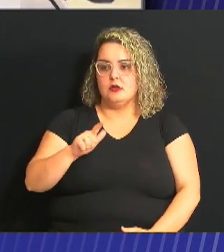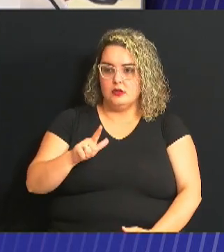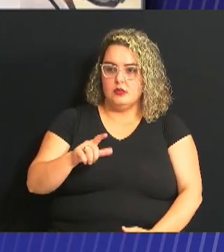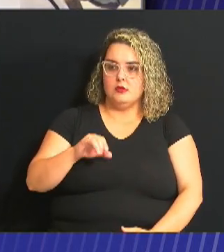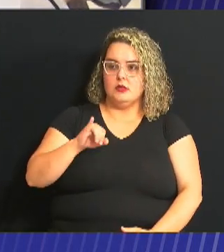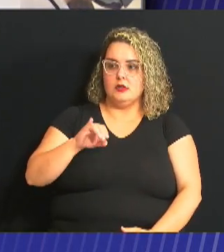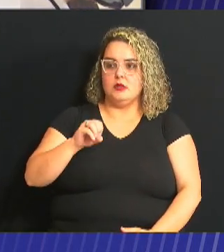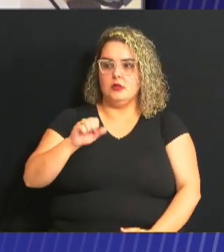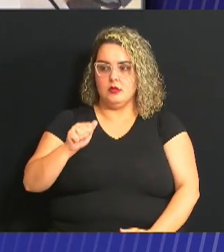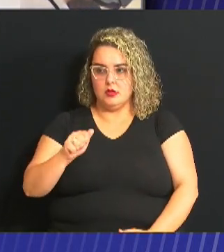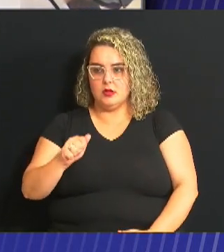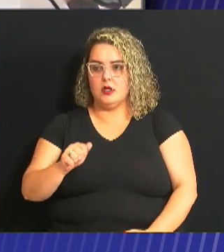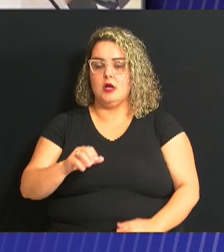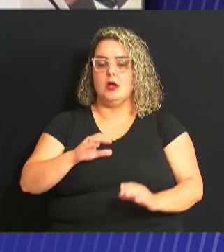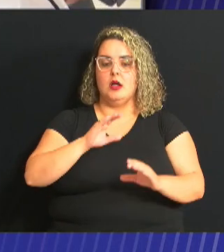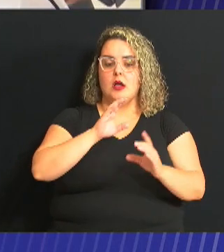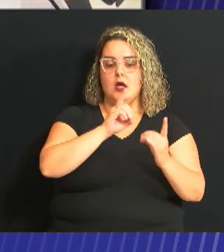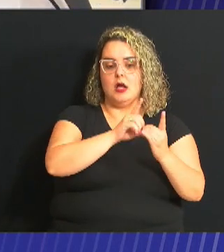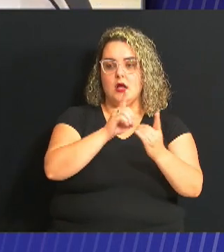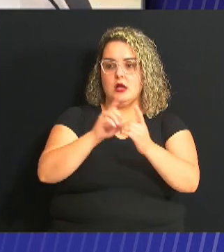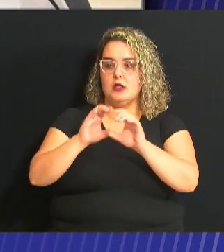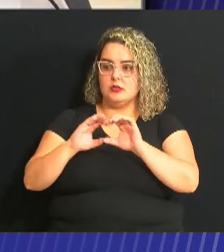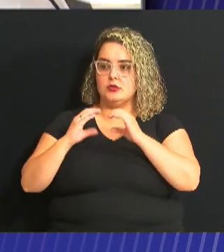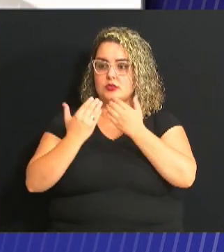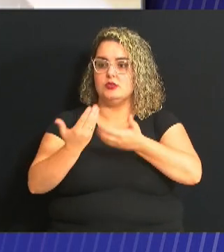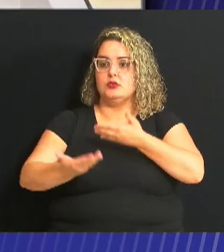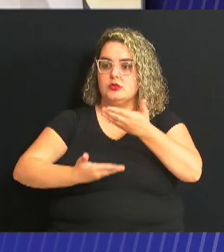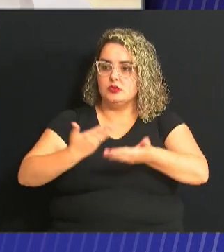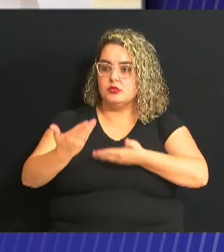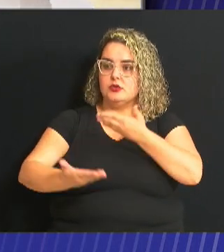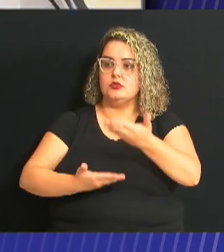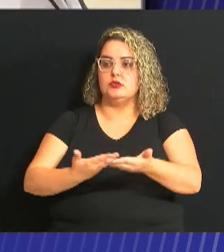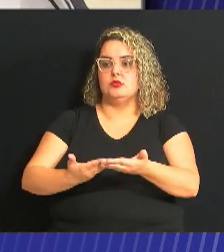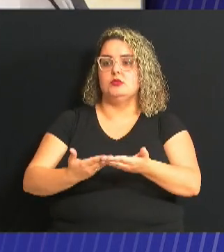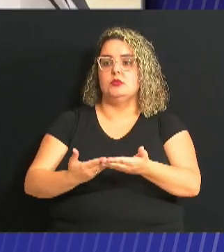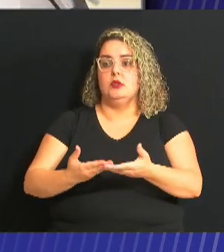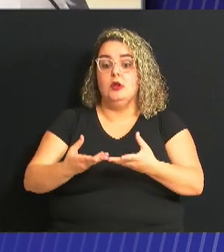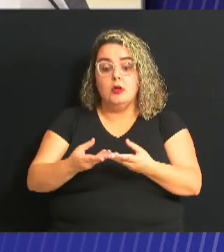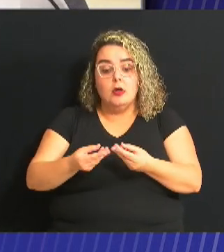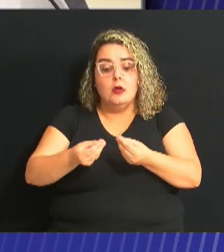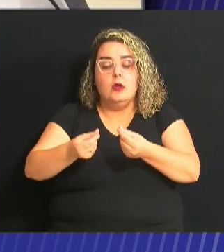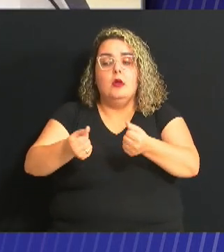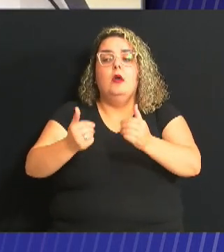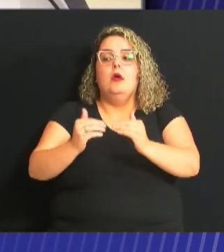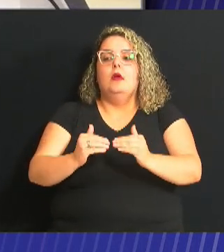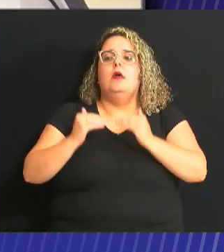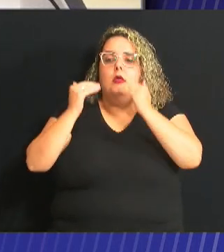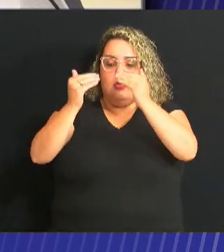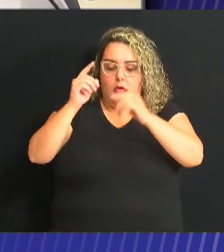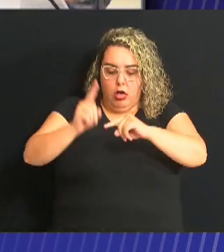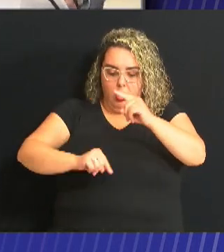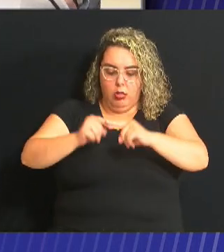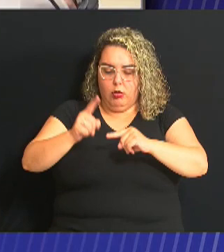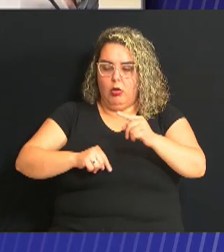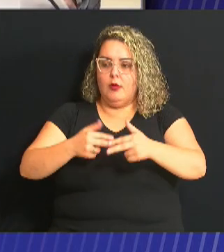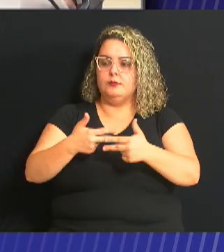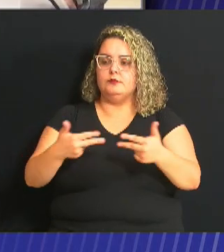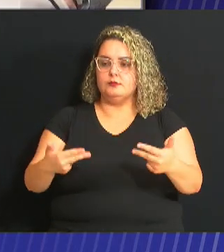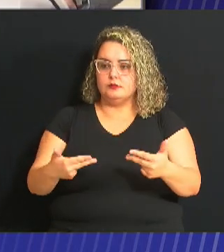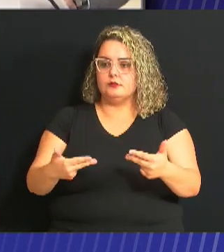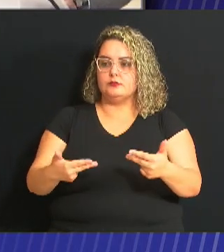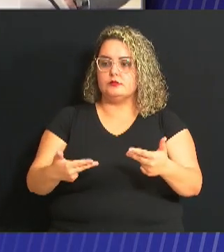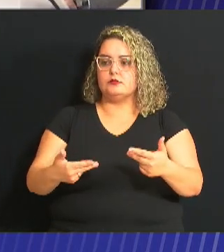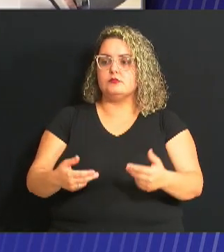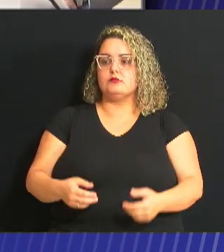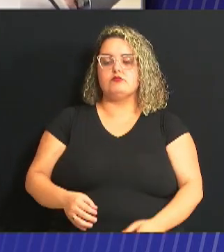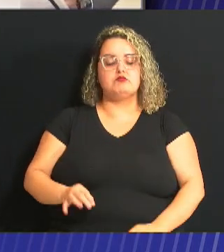a comunidade oferecendo tratamentos de alta qualidade e materiais de última geração através